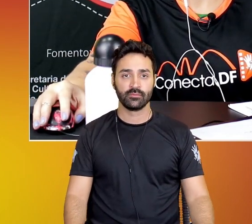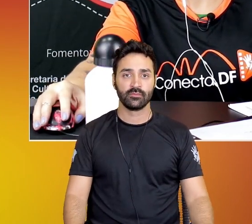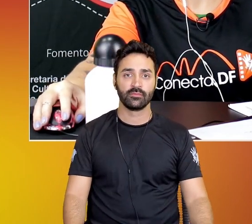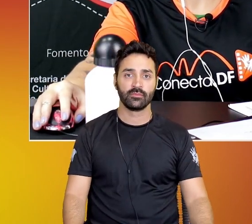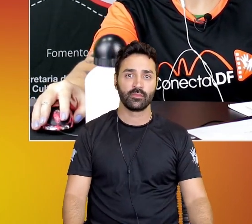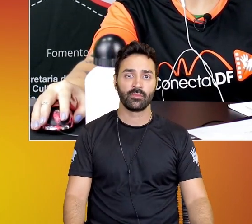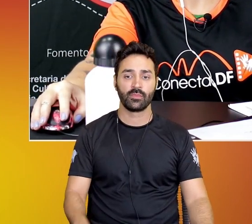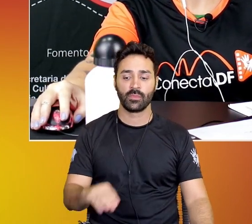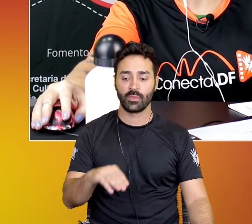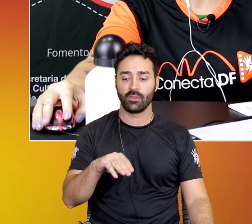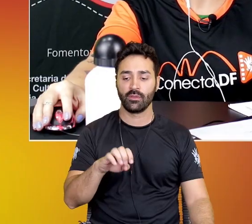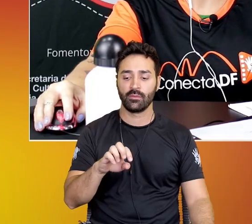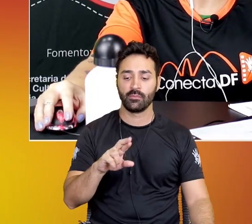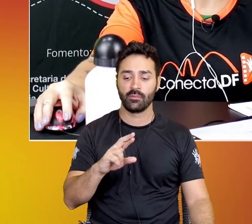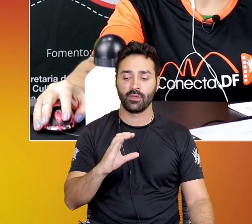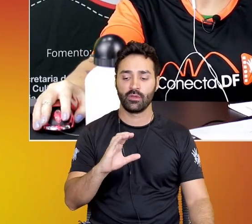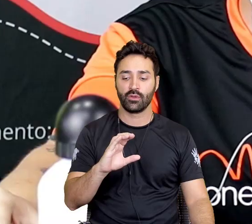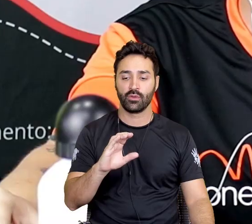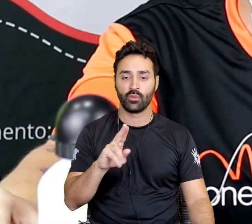Mercúria Nunes.